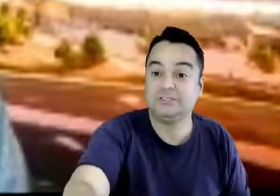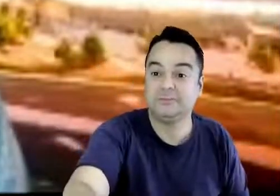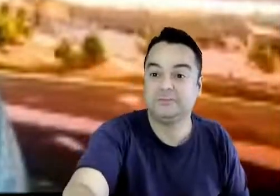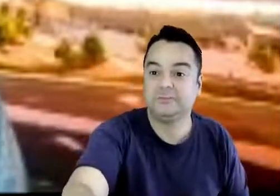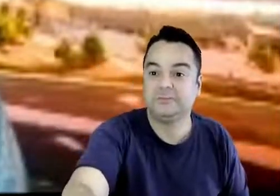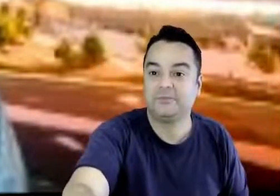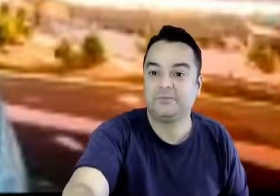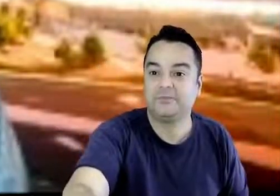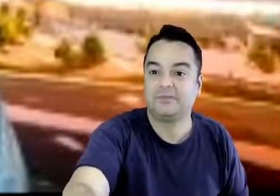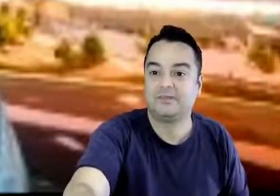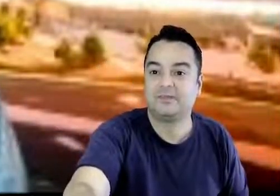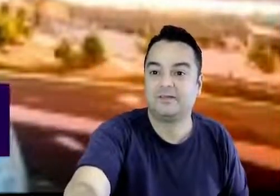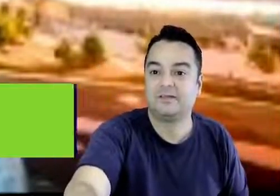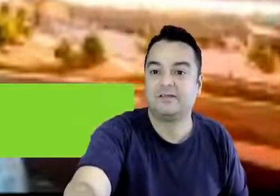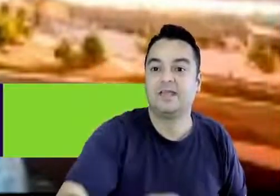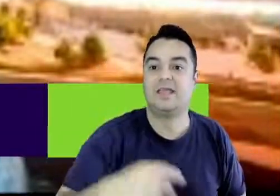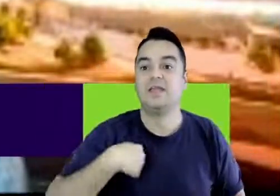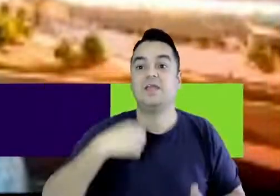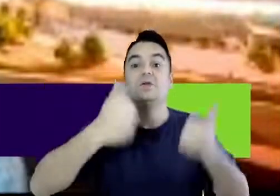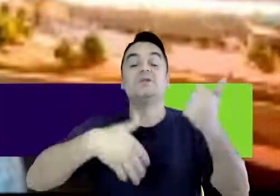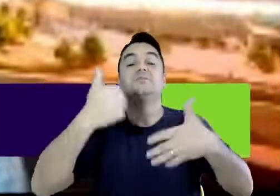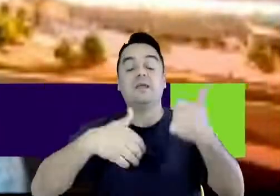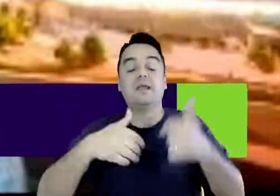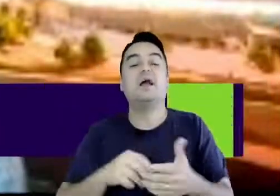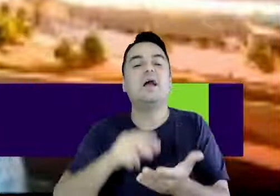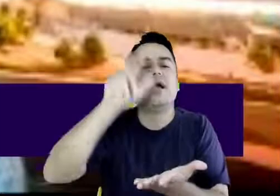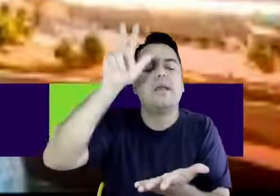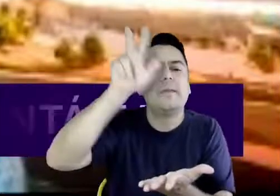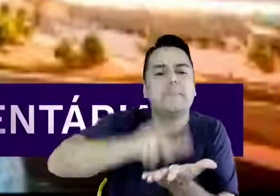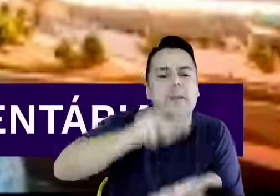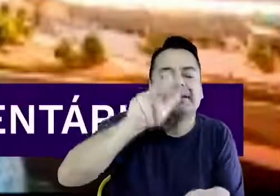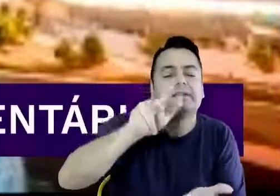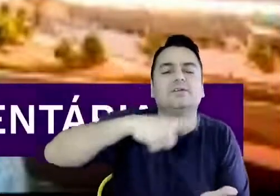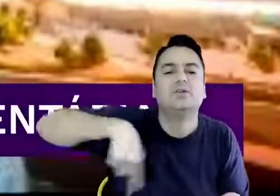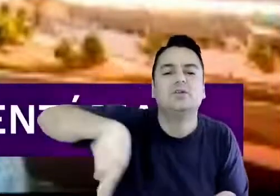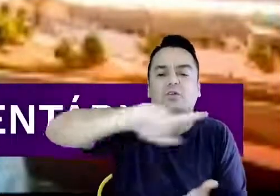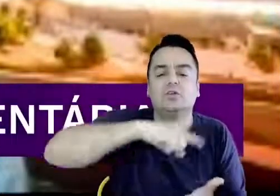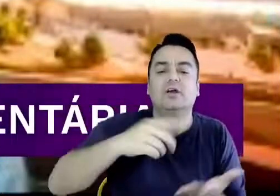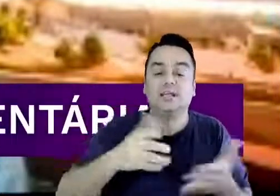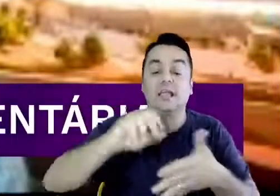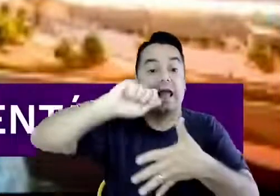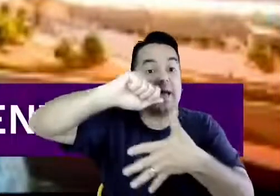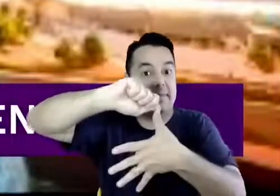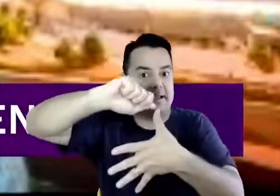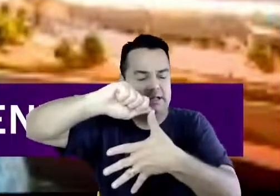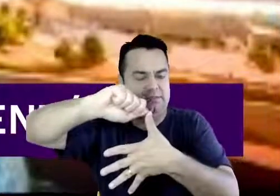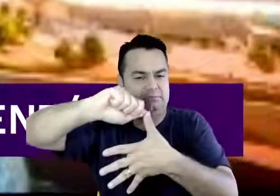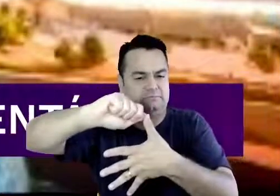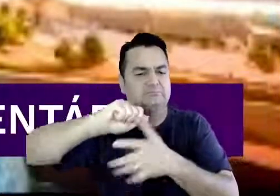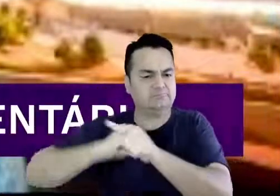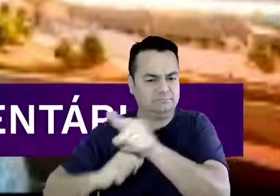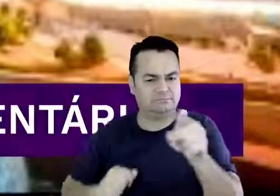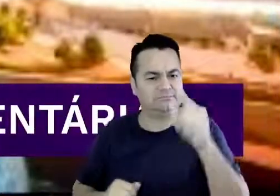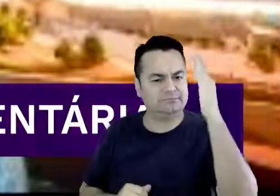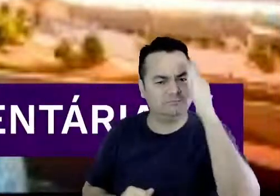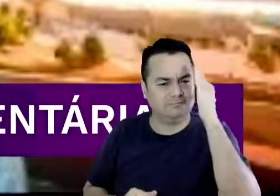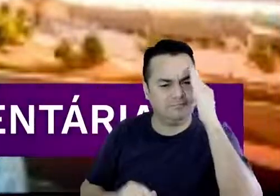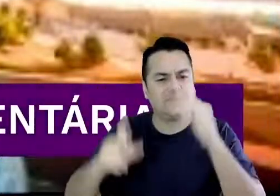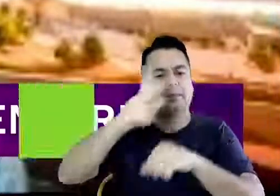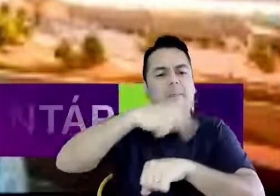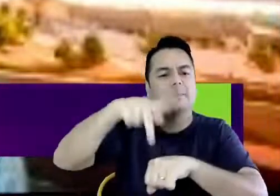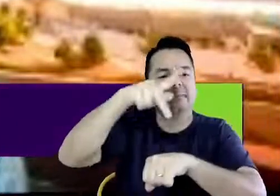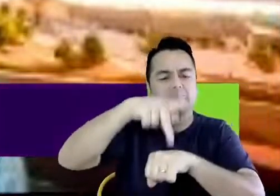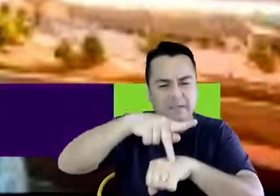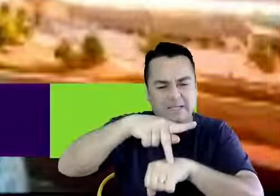sobre a implementação do rastreamento para a pré-eclâmpsia na América Latina. Como vocês sabem, os países da América Latina são países ainda